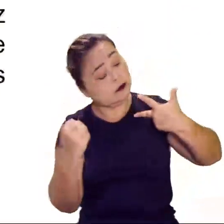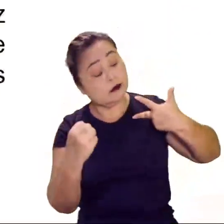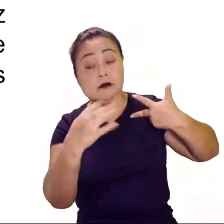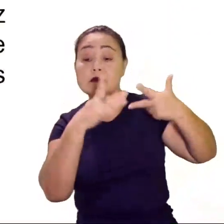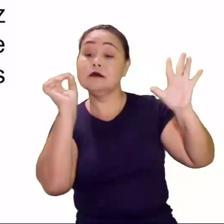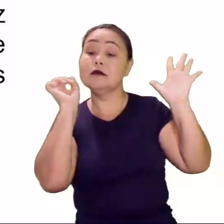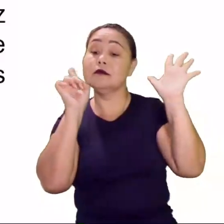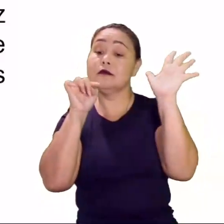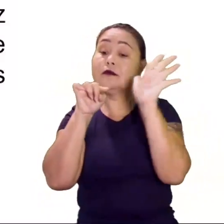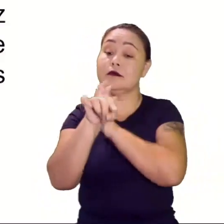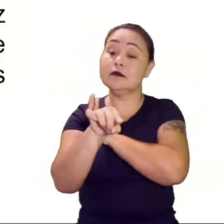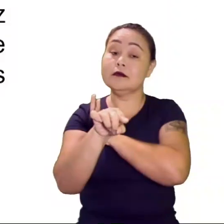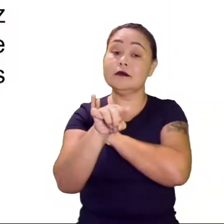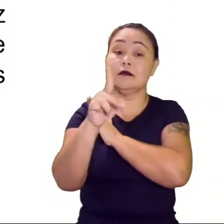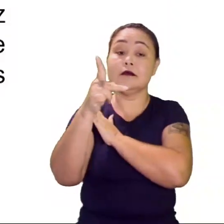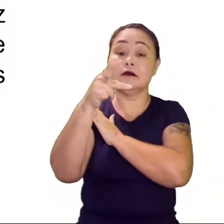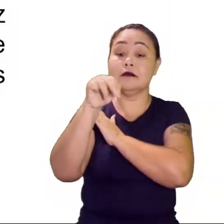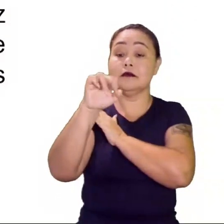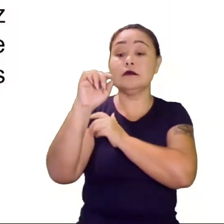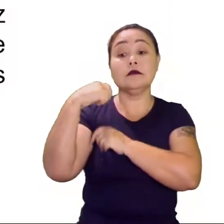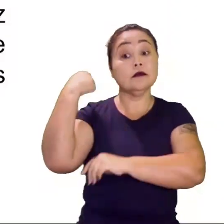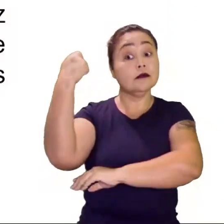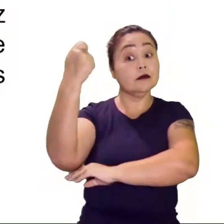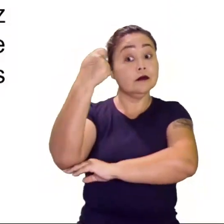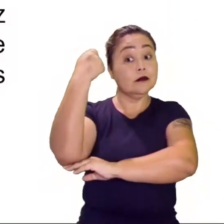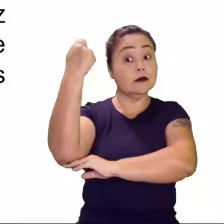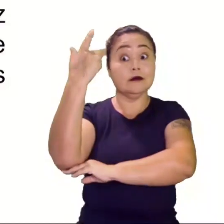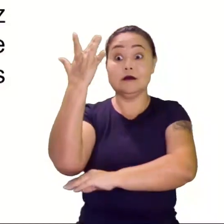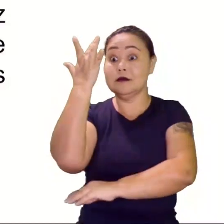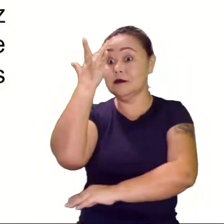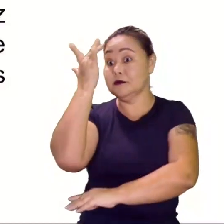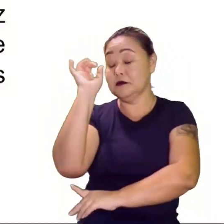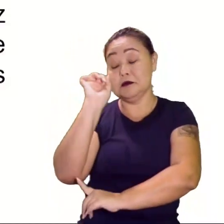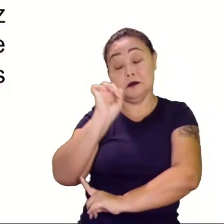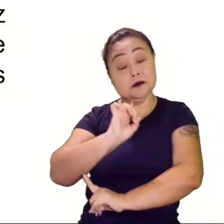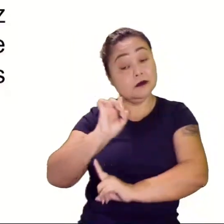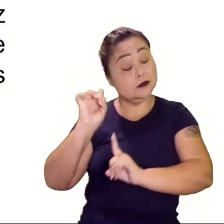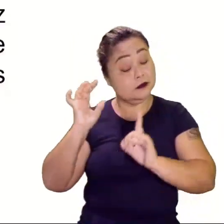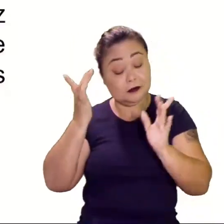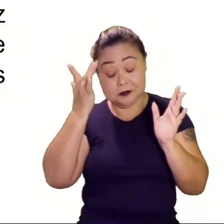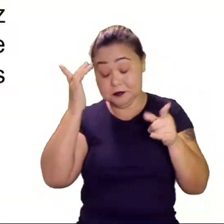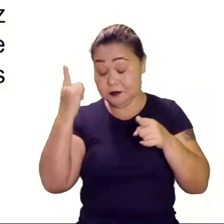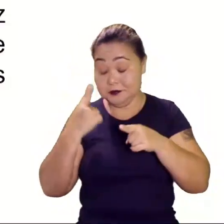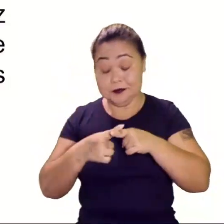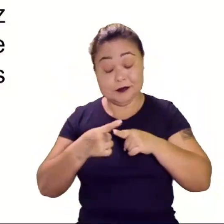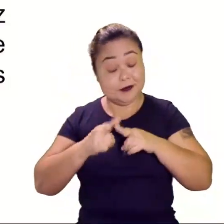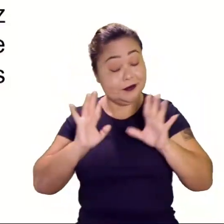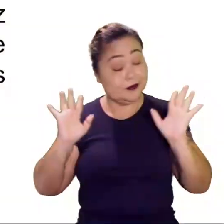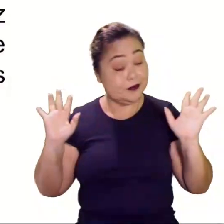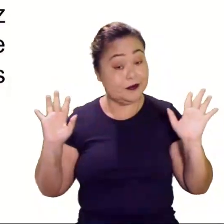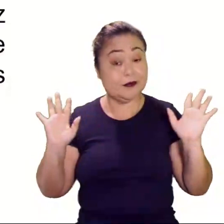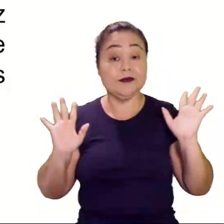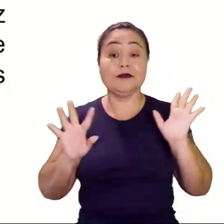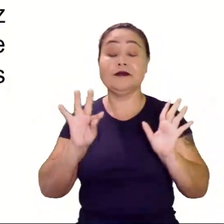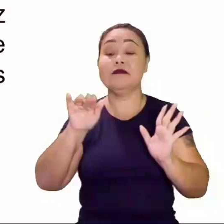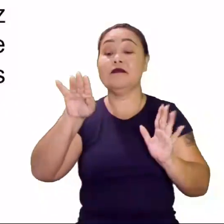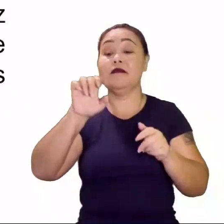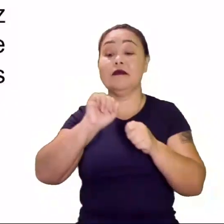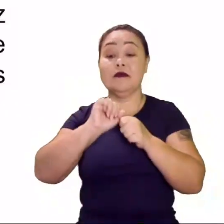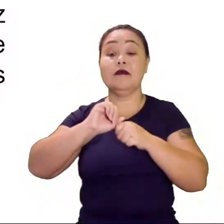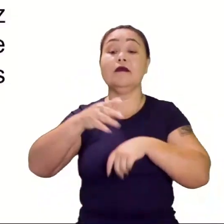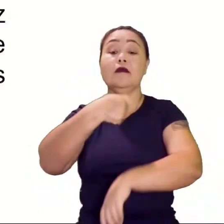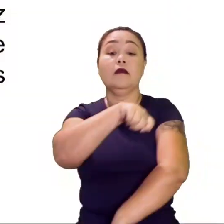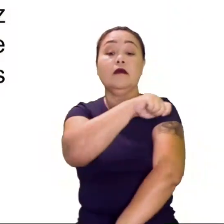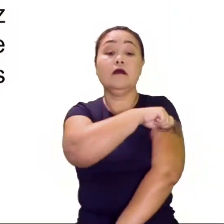Enem, a pergunta é da PUC, lá do Rio Grande do Sul. Não sei por quê. Não tem nada a ver com isso. Não. Thales, um aluno do curso